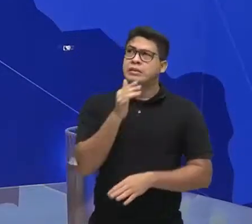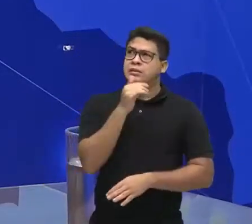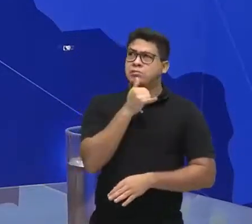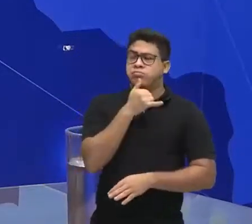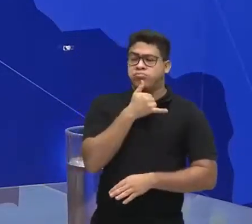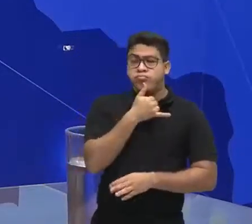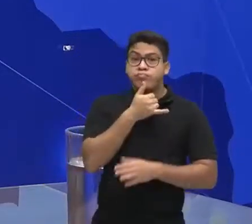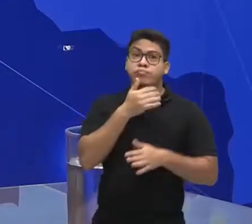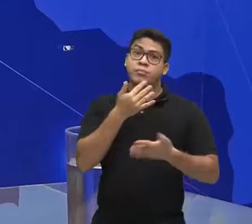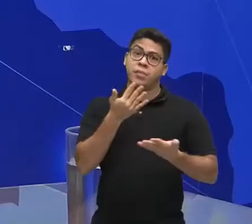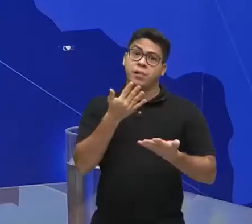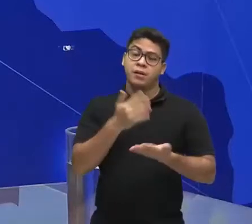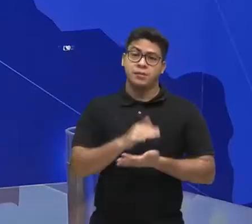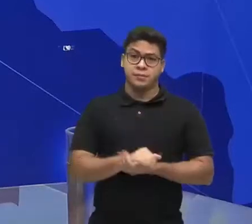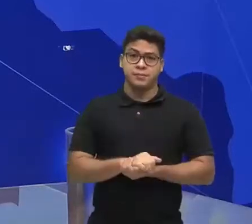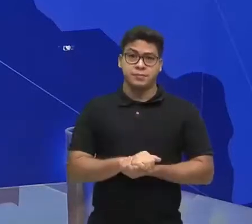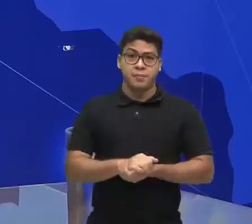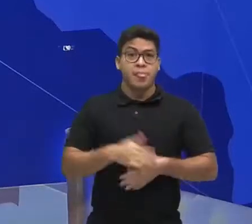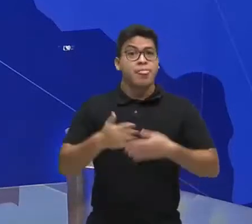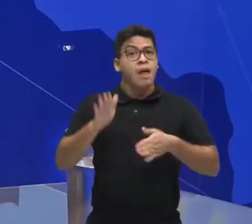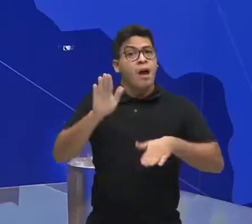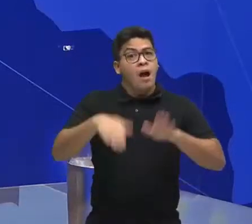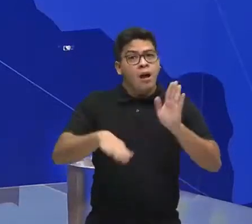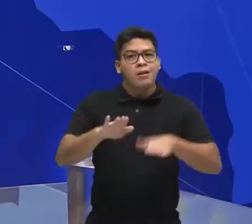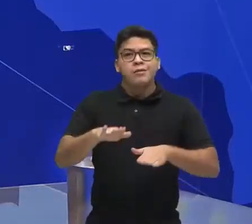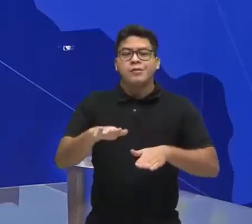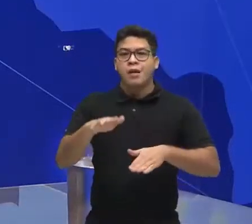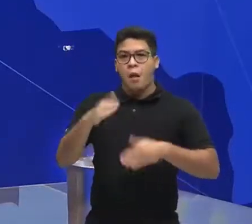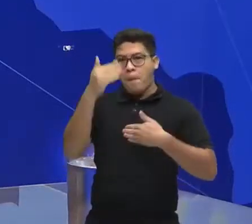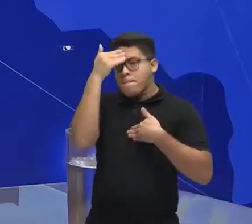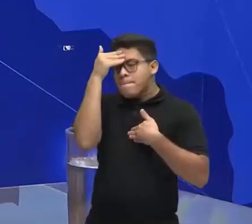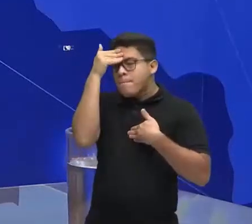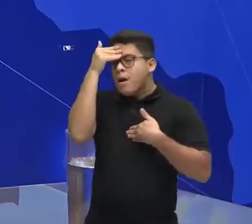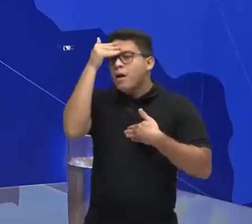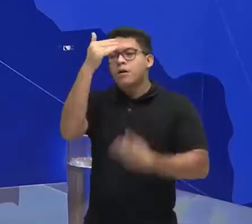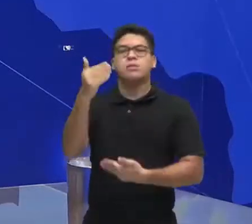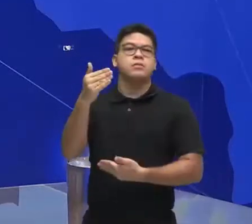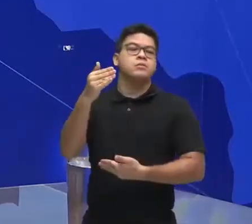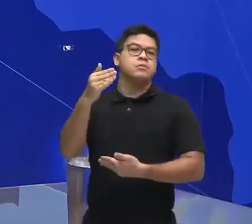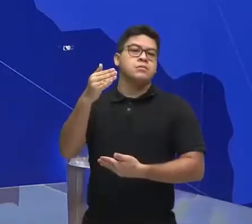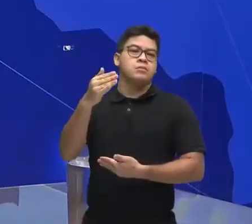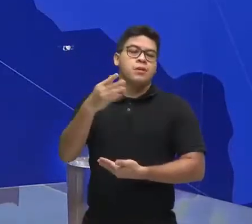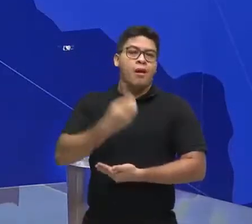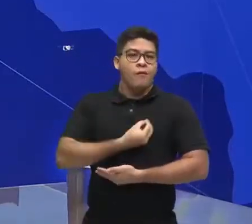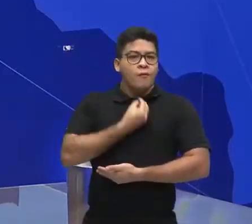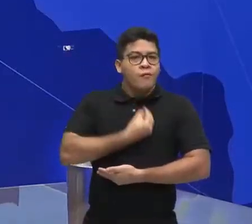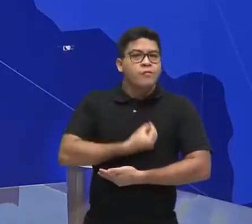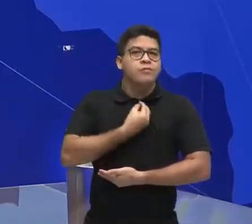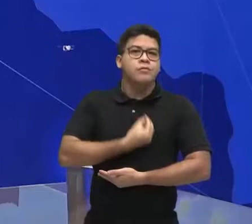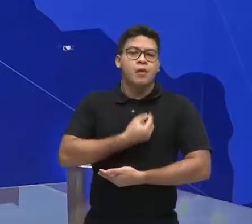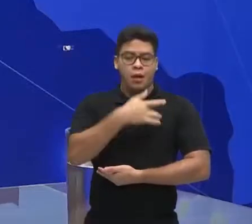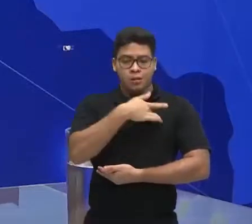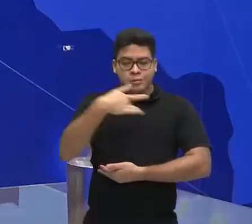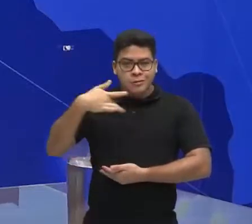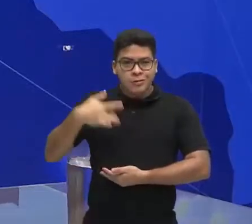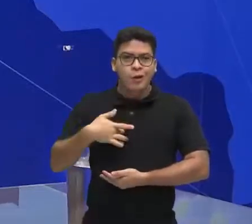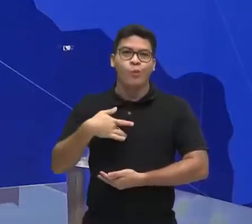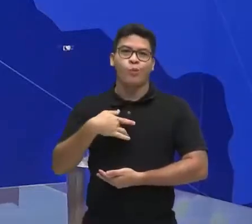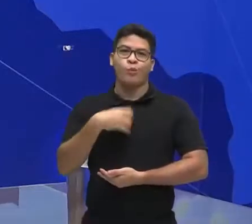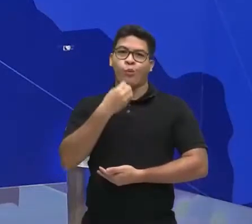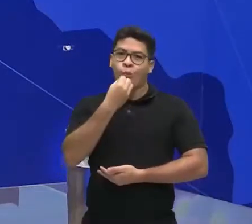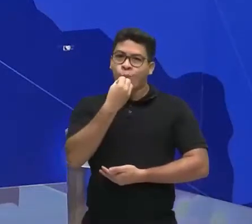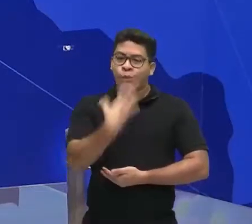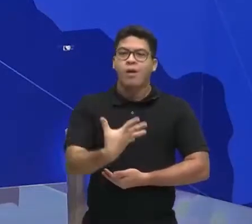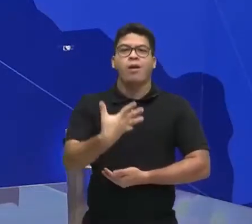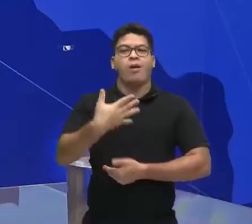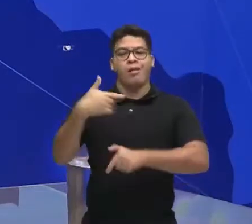bom. Eu preciso ter gratidão por essas possibilidades que se apresentam à minha frente. Então, a primeira proposta que